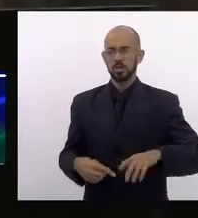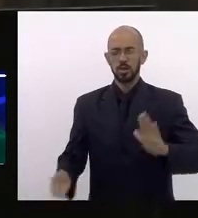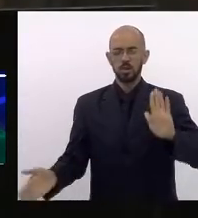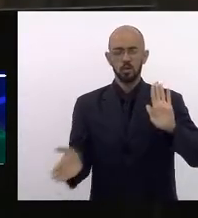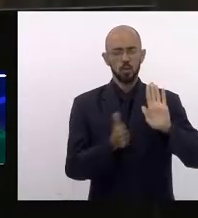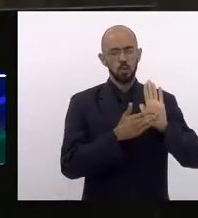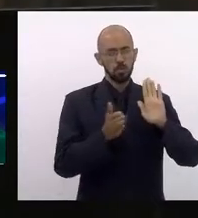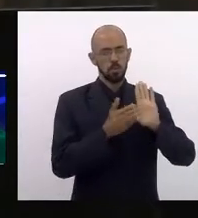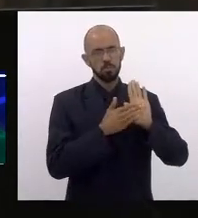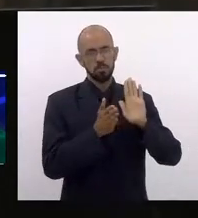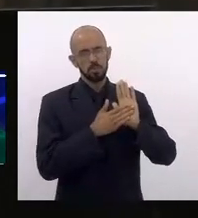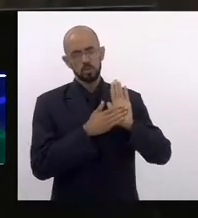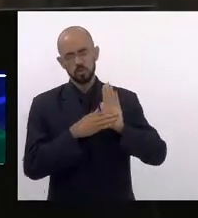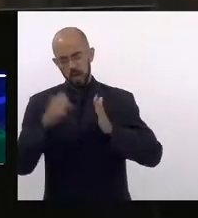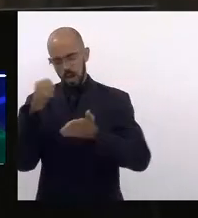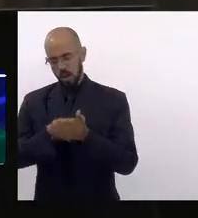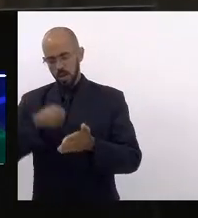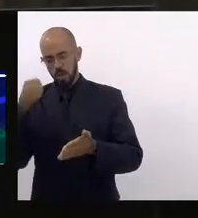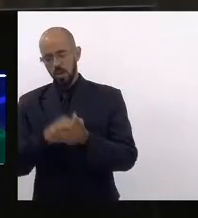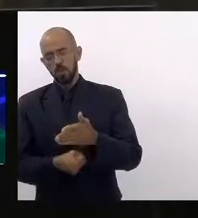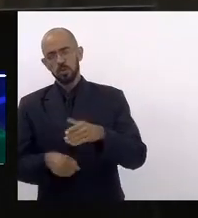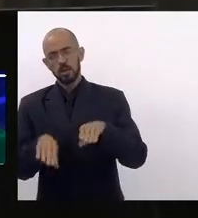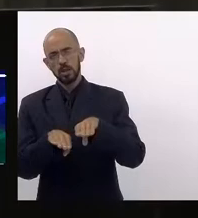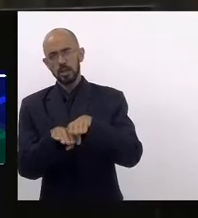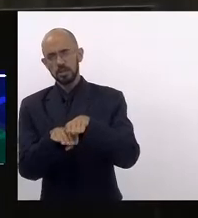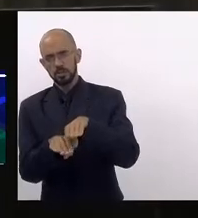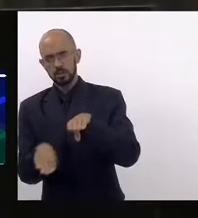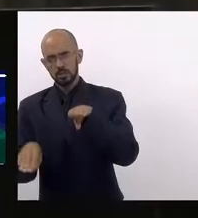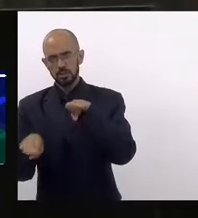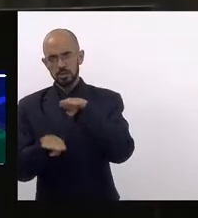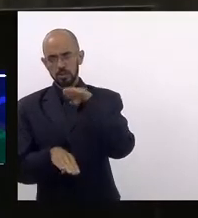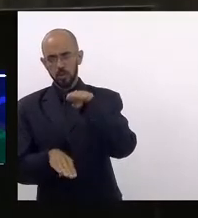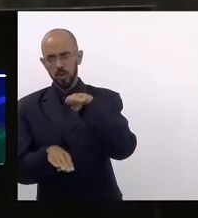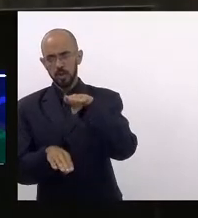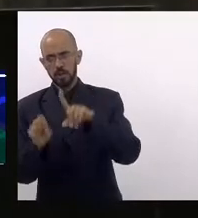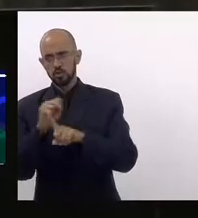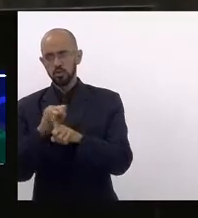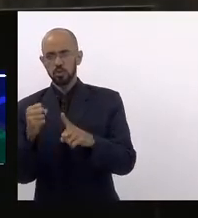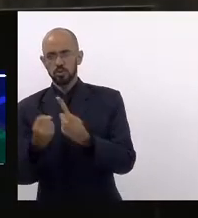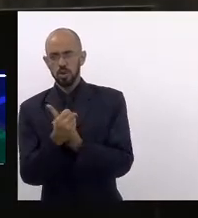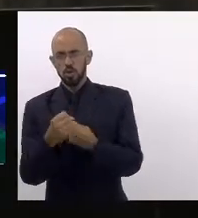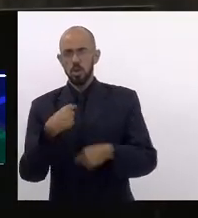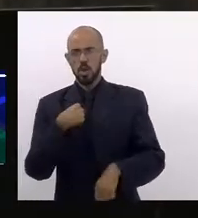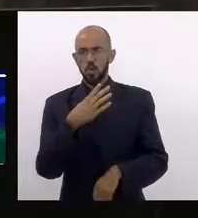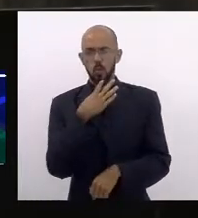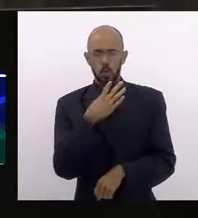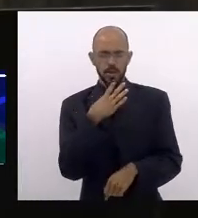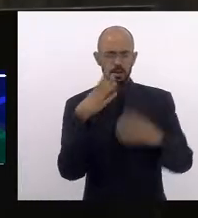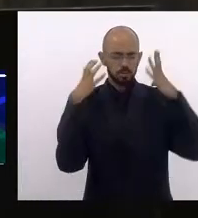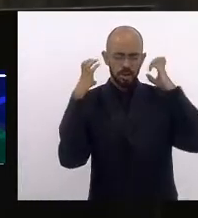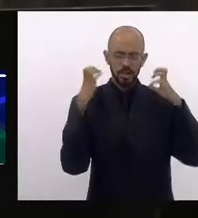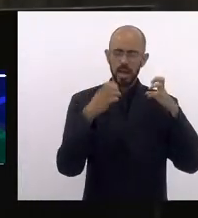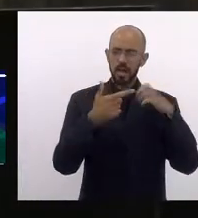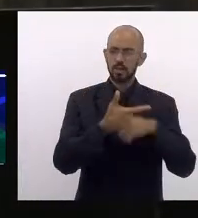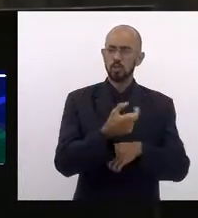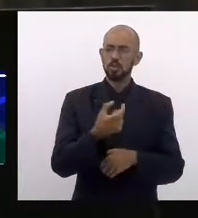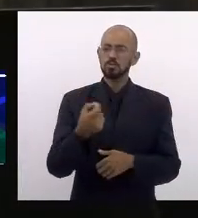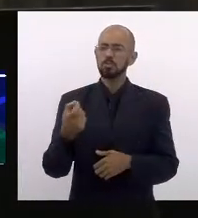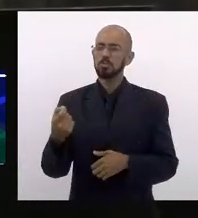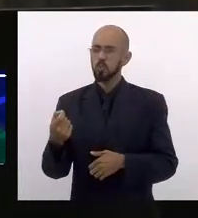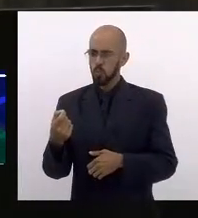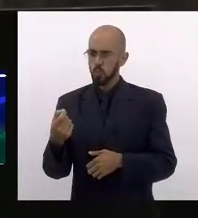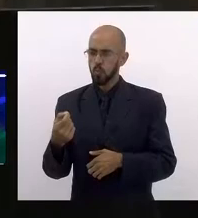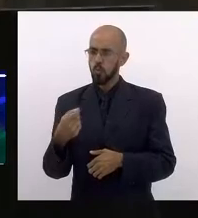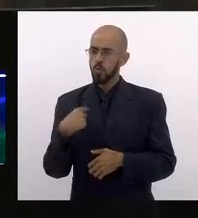compromissada com a luta contra as desigualdades sociais. Eu conheço Marielle desde os anos 2000, nós nos conhecemos